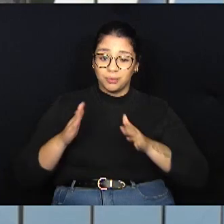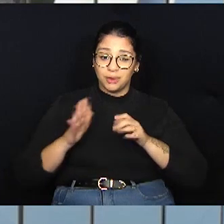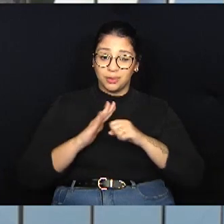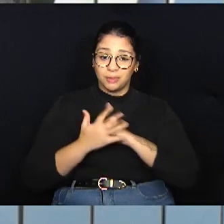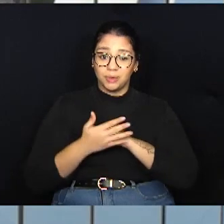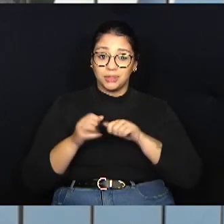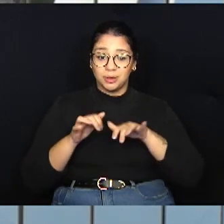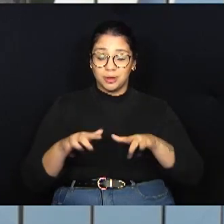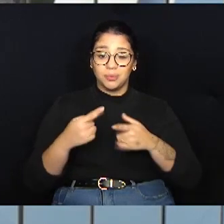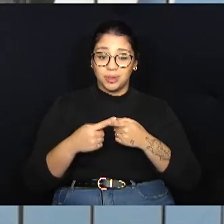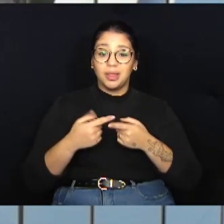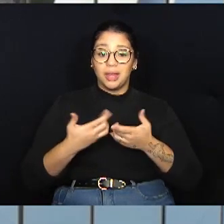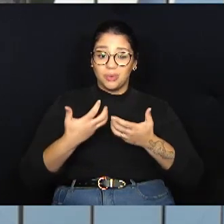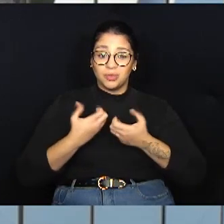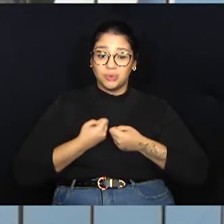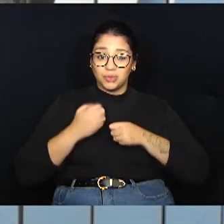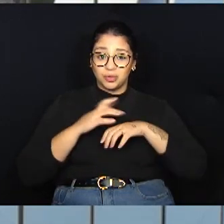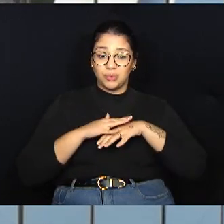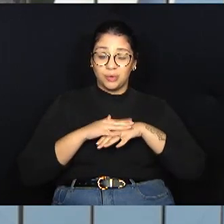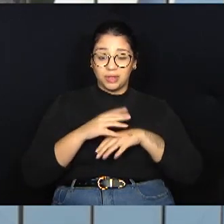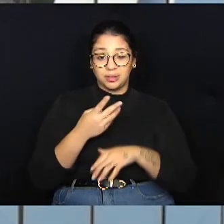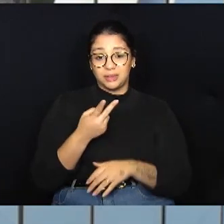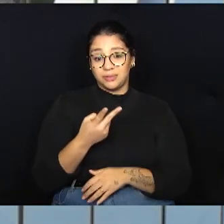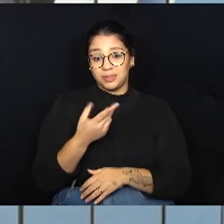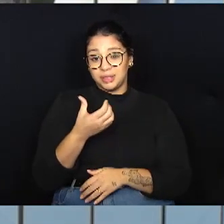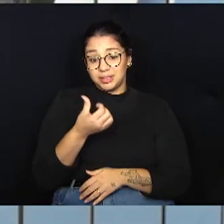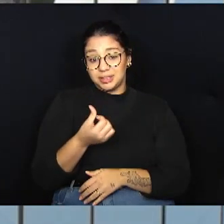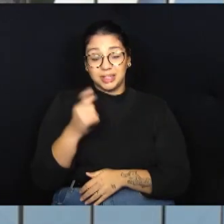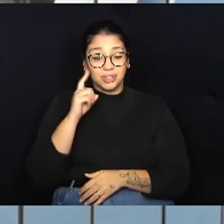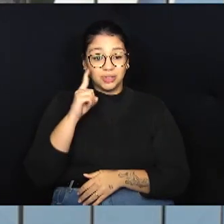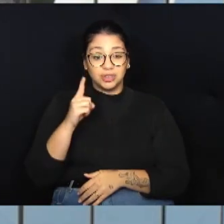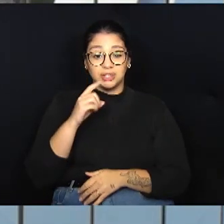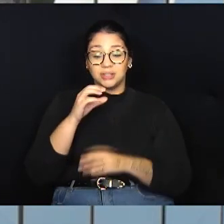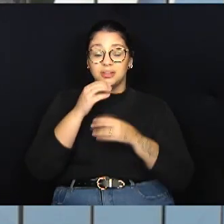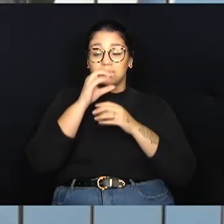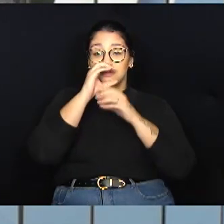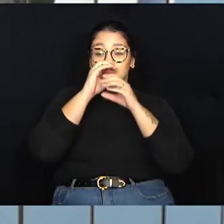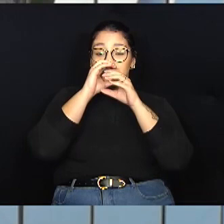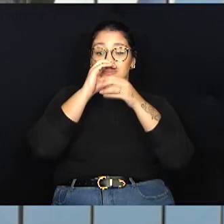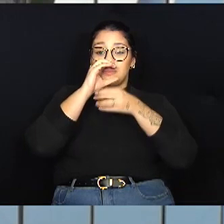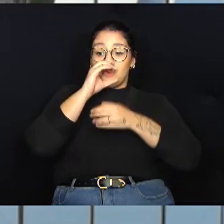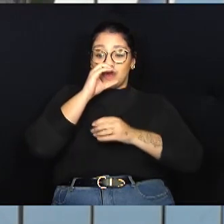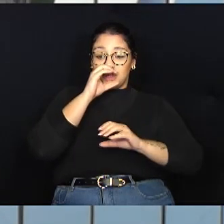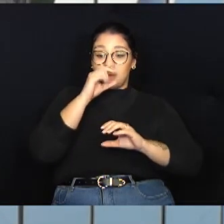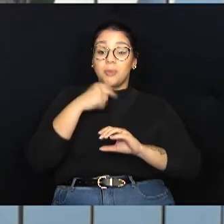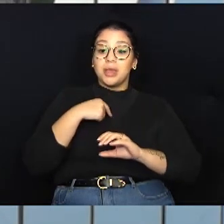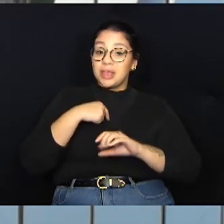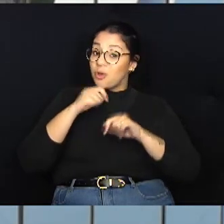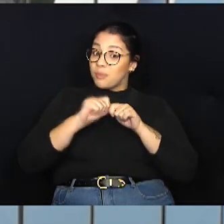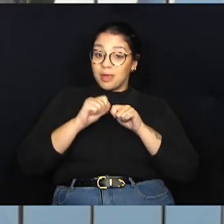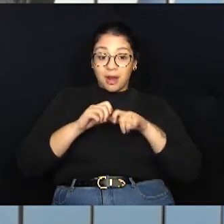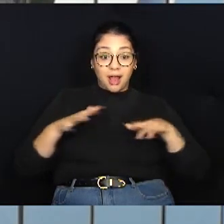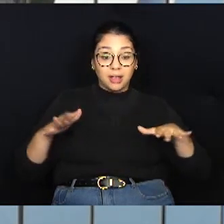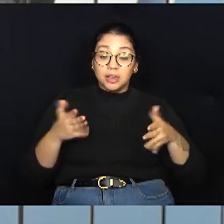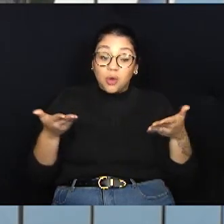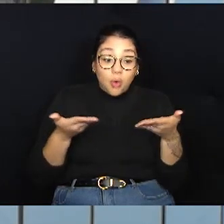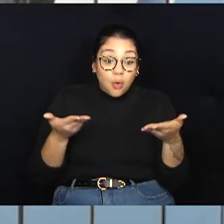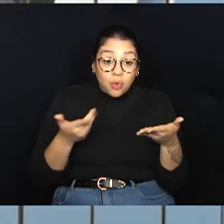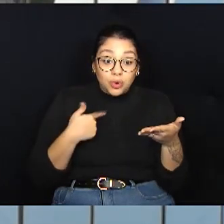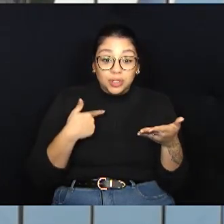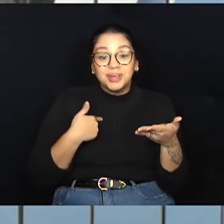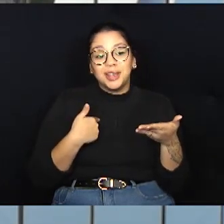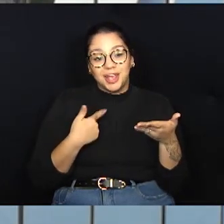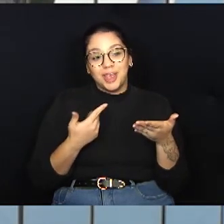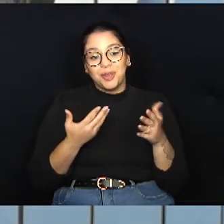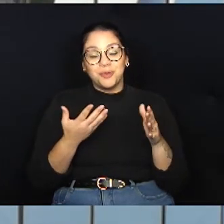acometido da doença, fiquei 26 dias entubado, e eu me considero um milagre da parte de Deus. Eu estar aqui, hoje me despedindo